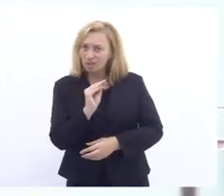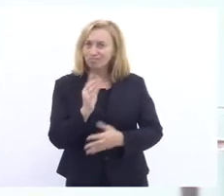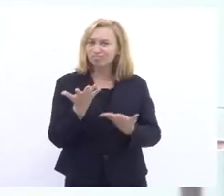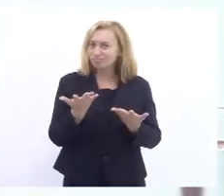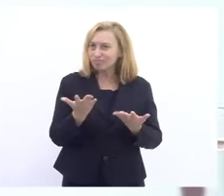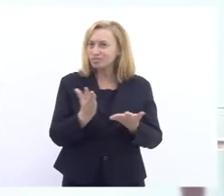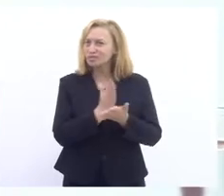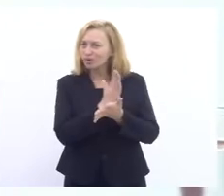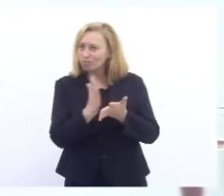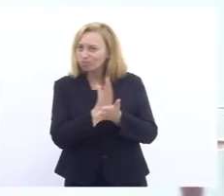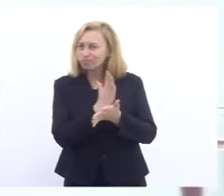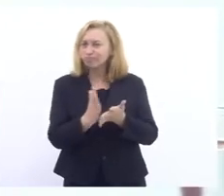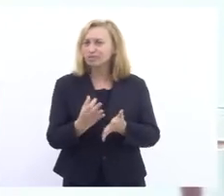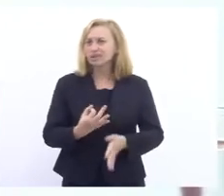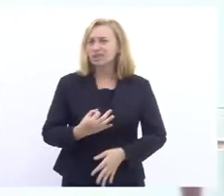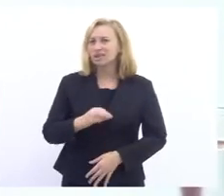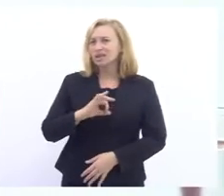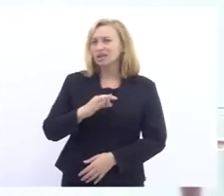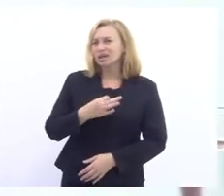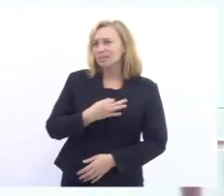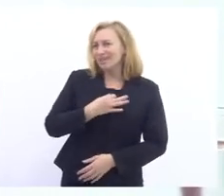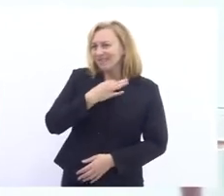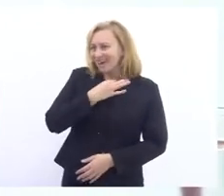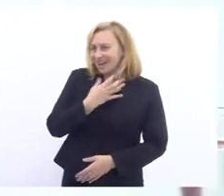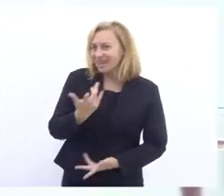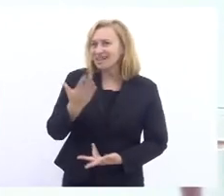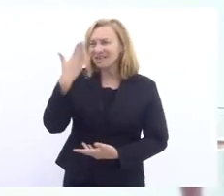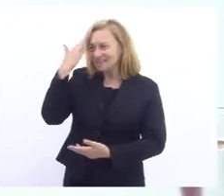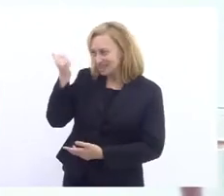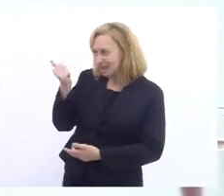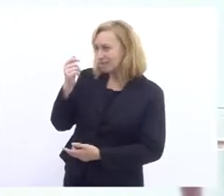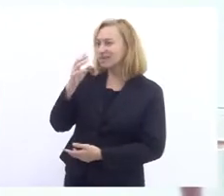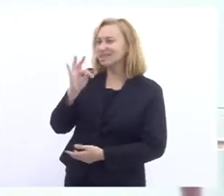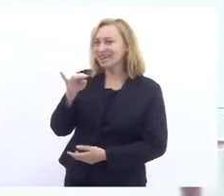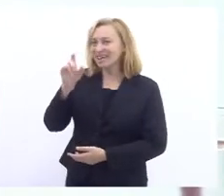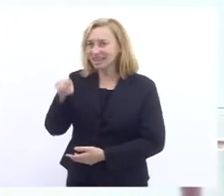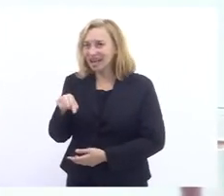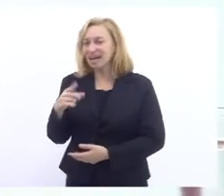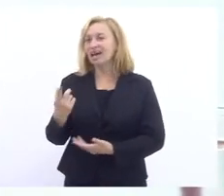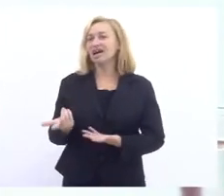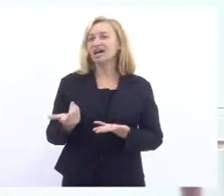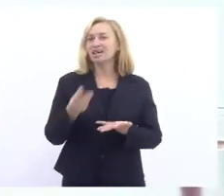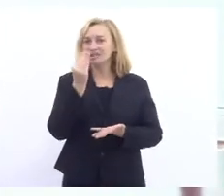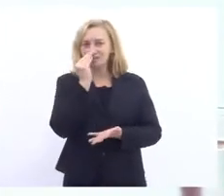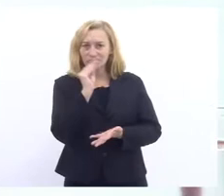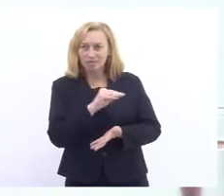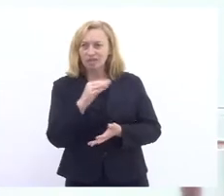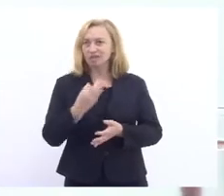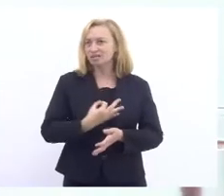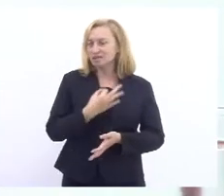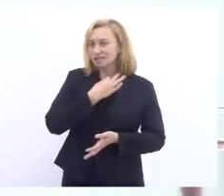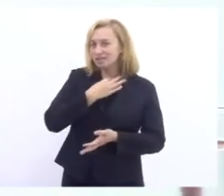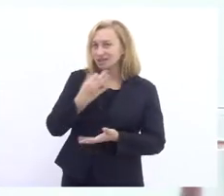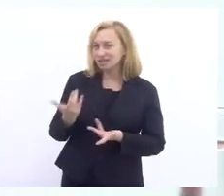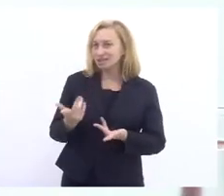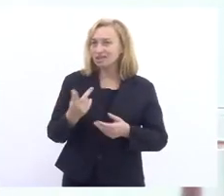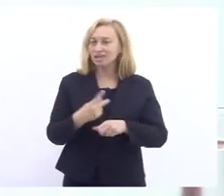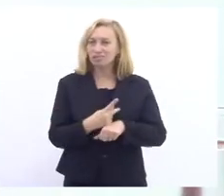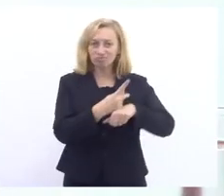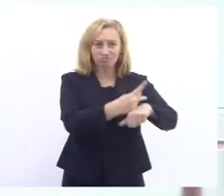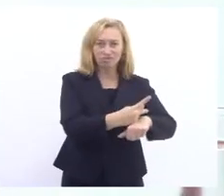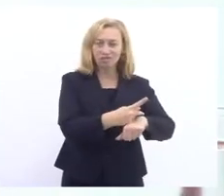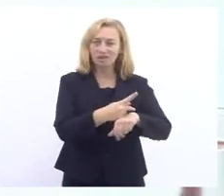dessas medalhas sabe Tainá porque se ocorre um processo de banalização essas distinções que o